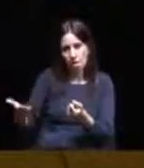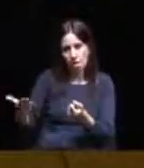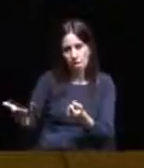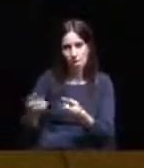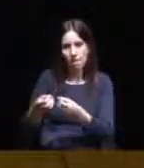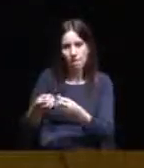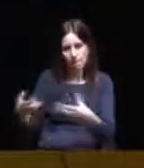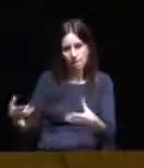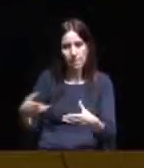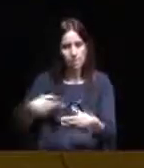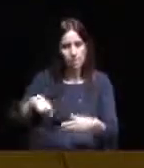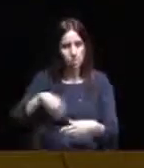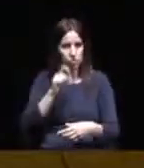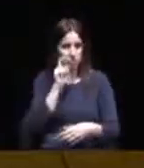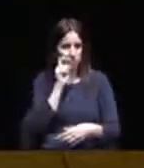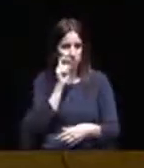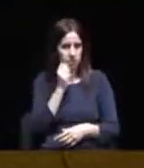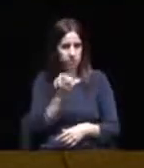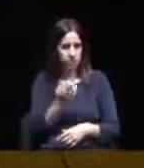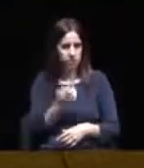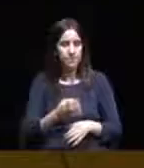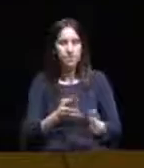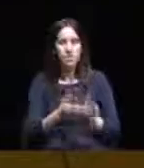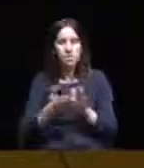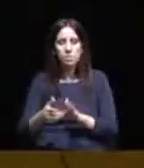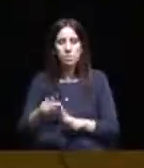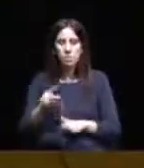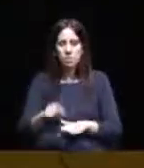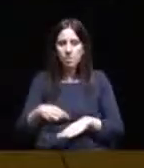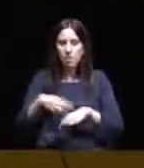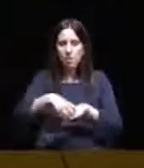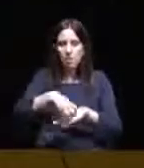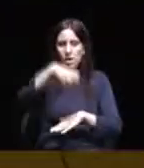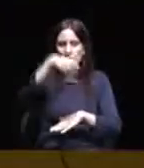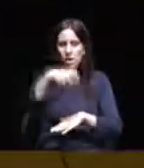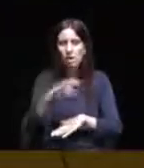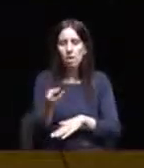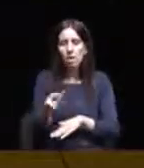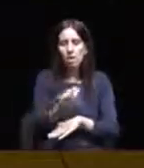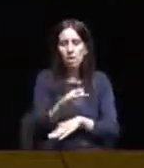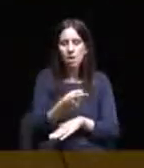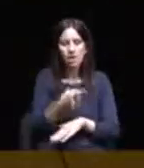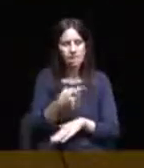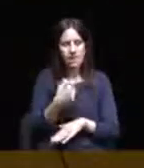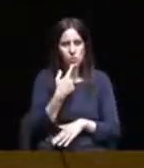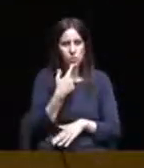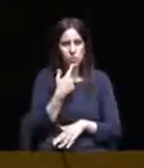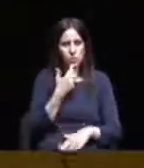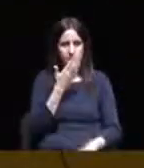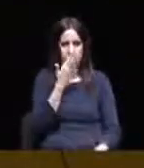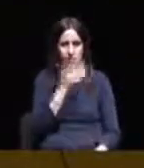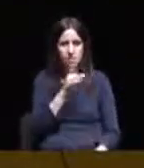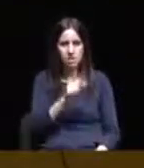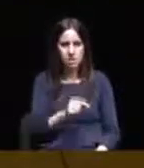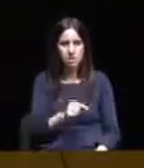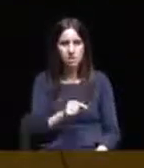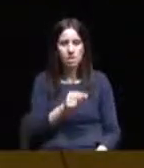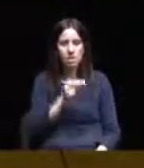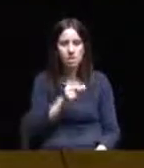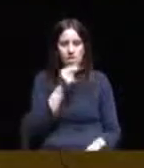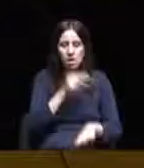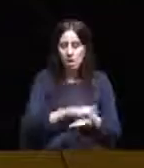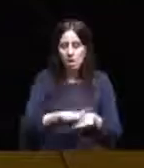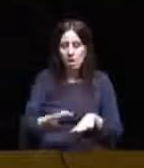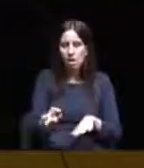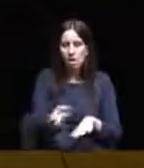como temos vindo a defender. Depois, também a volumetria dos edifícios previstos parece-nos excessiva, bem como a área